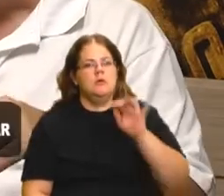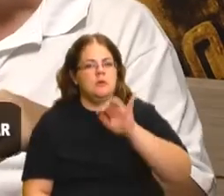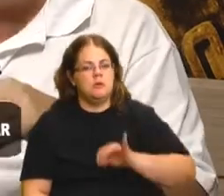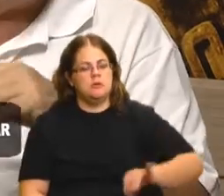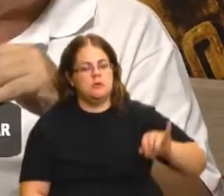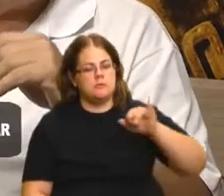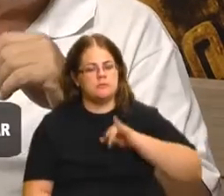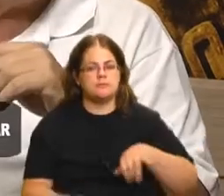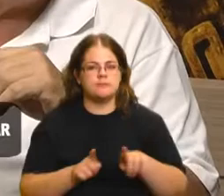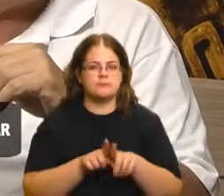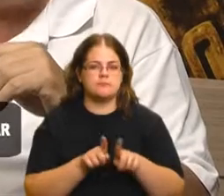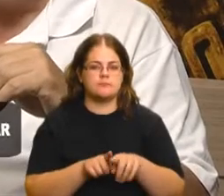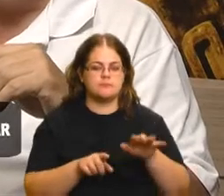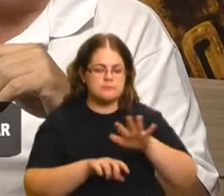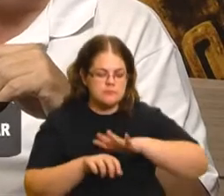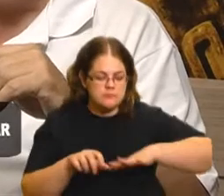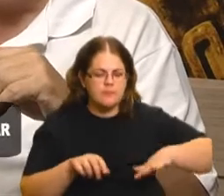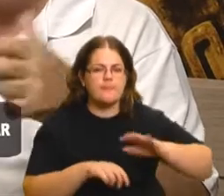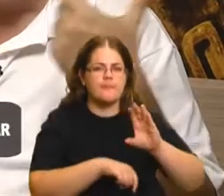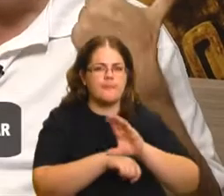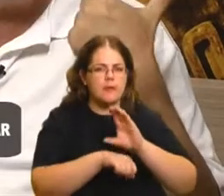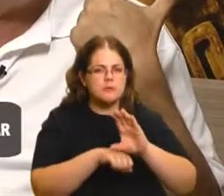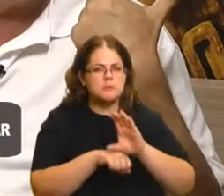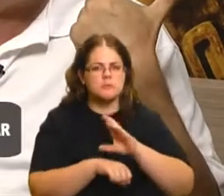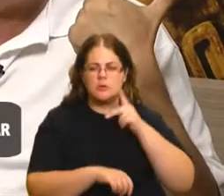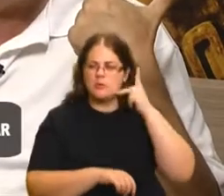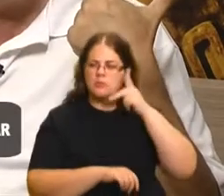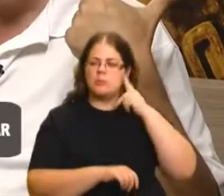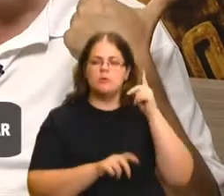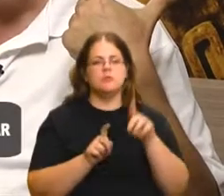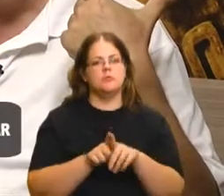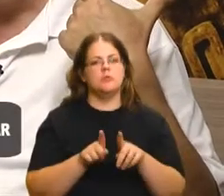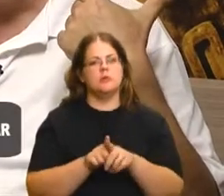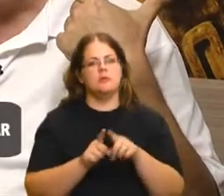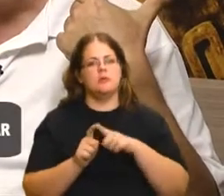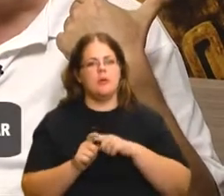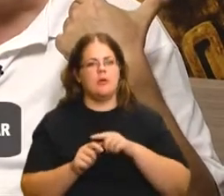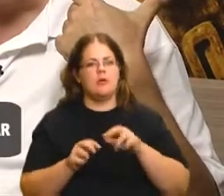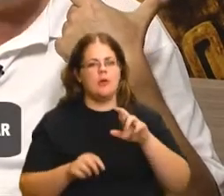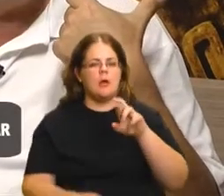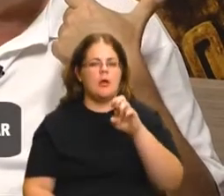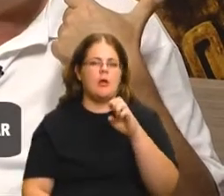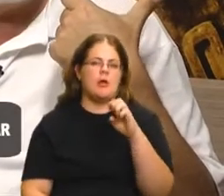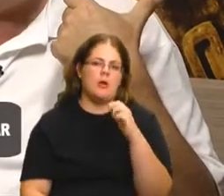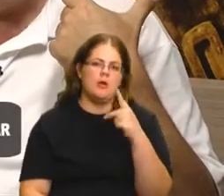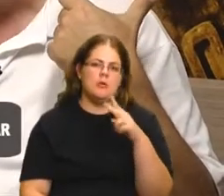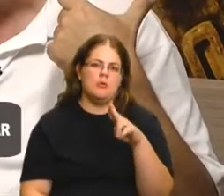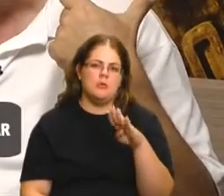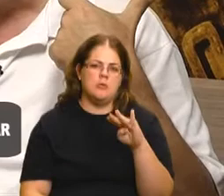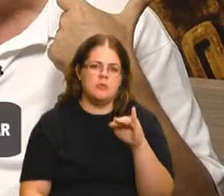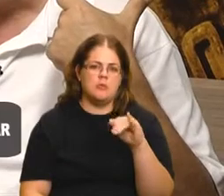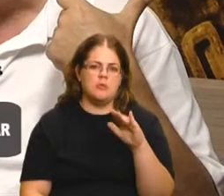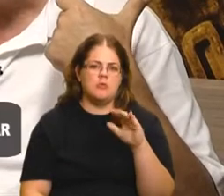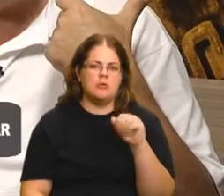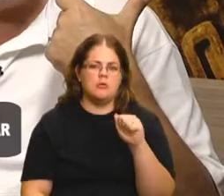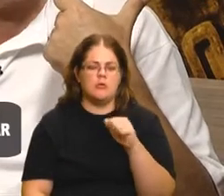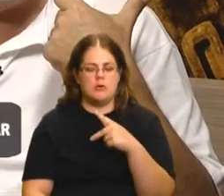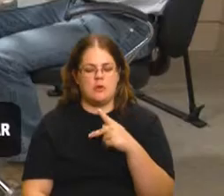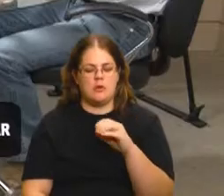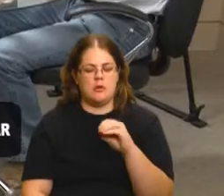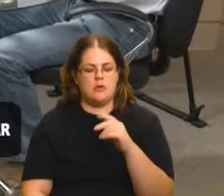muitos, dentro da ciência política, muita gente diz que clientelismo era uma coisa da República Populista, e os militares tiveram uma